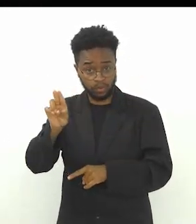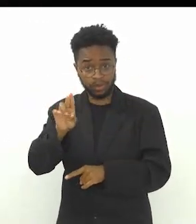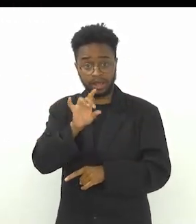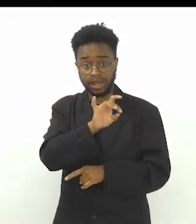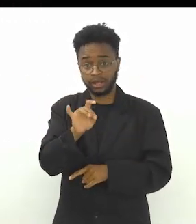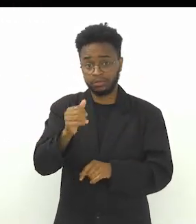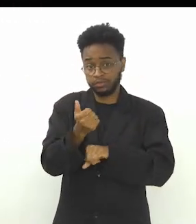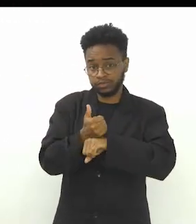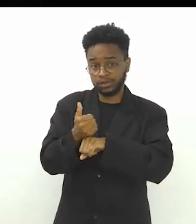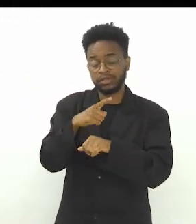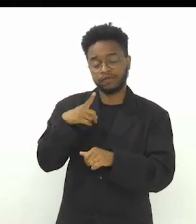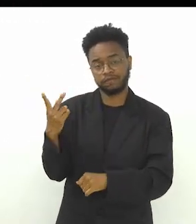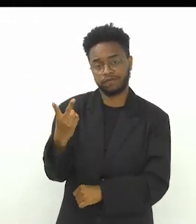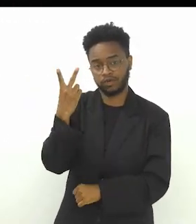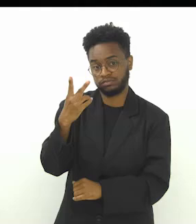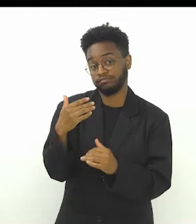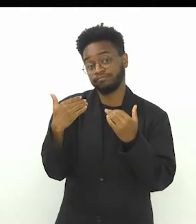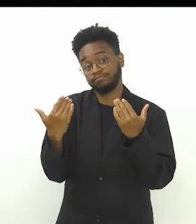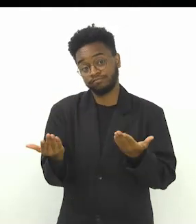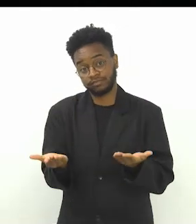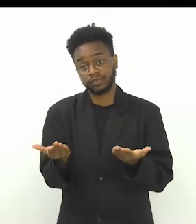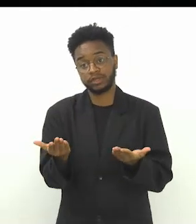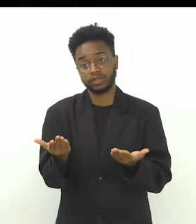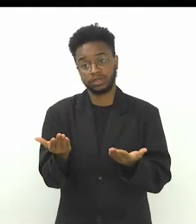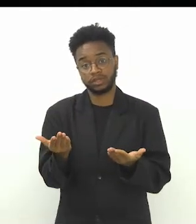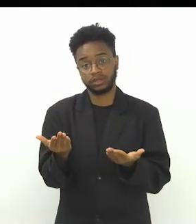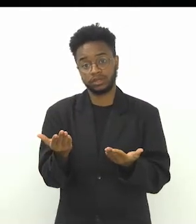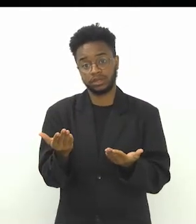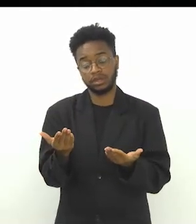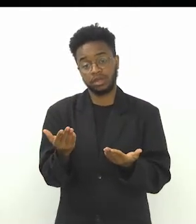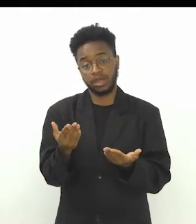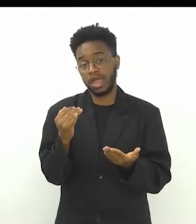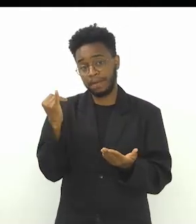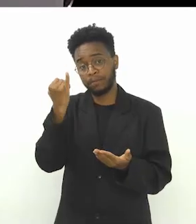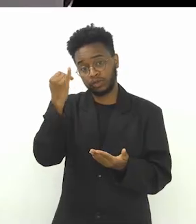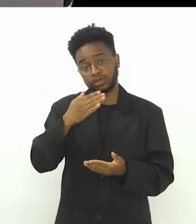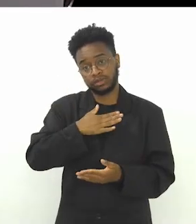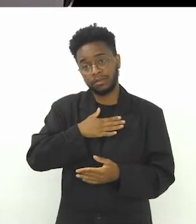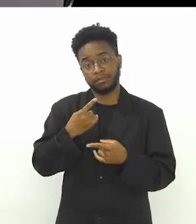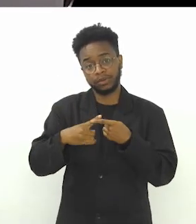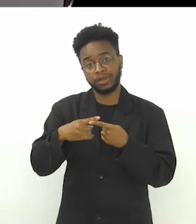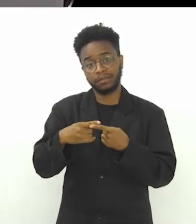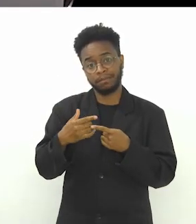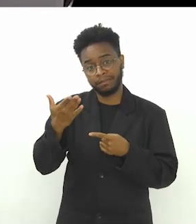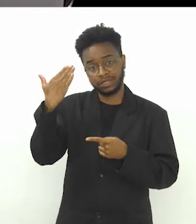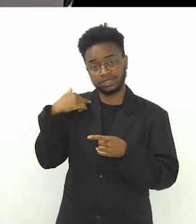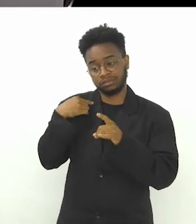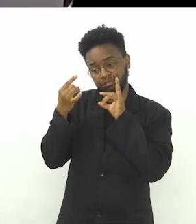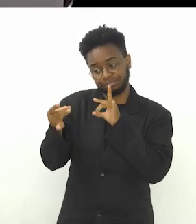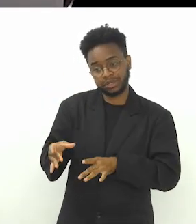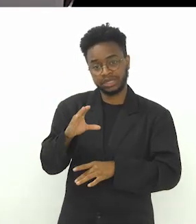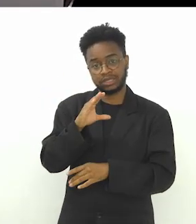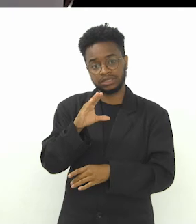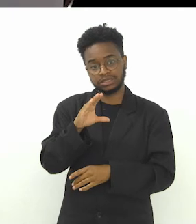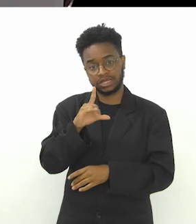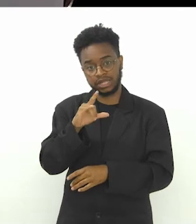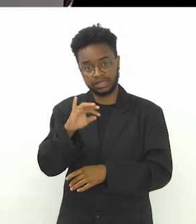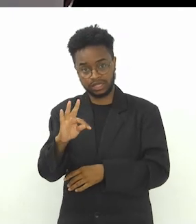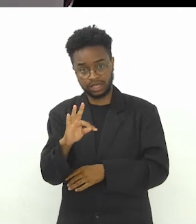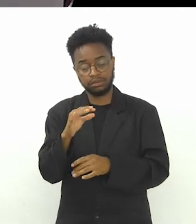profissionais também serem reconhecido. Então, assim, valeu a pena quando eu peguei lá o CLT, larguei